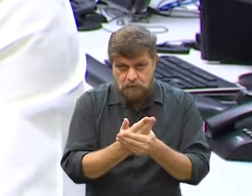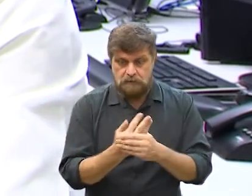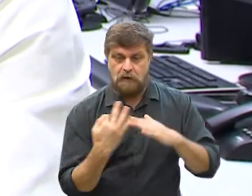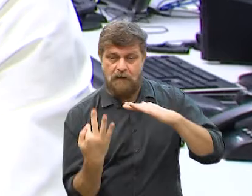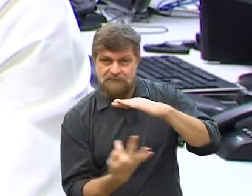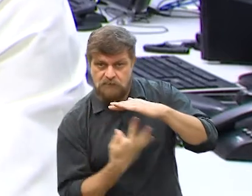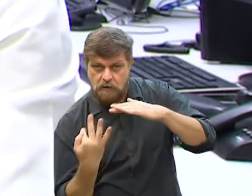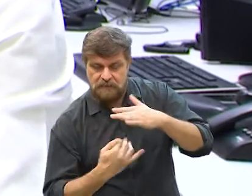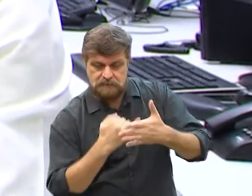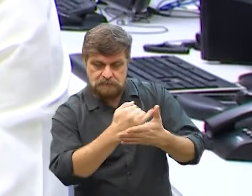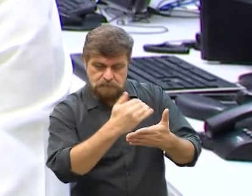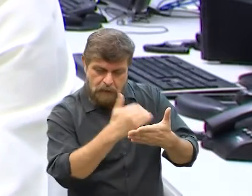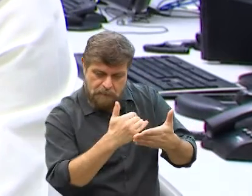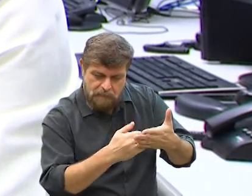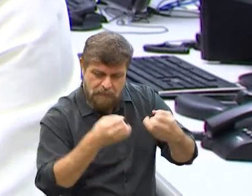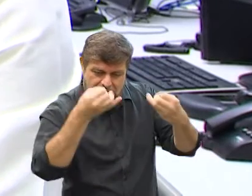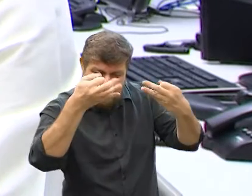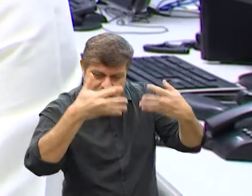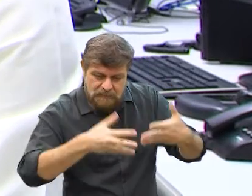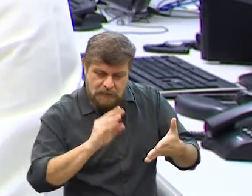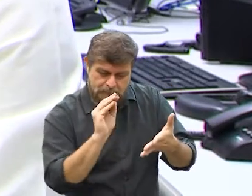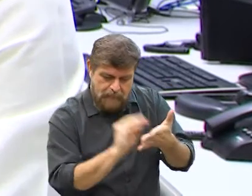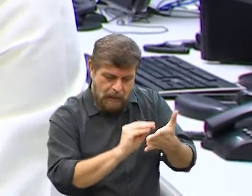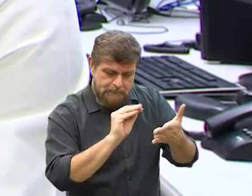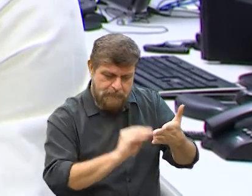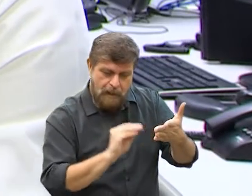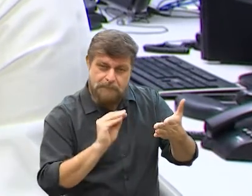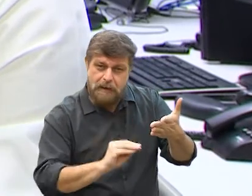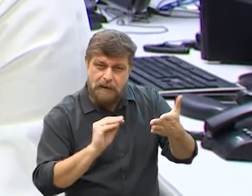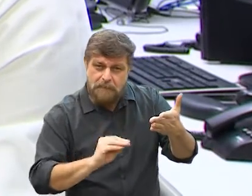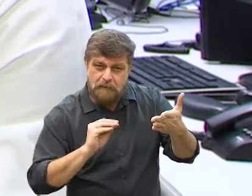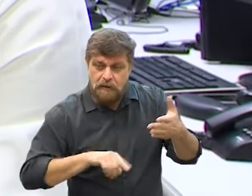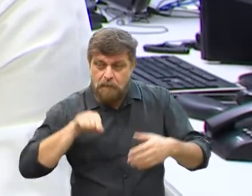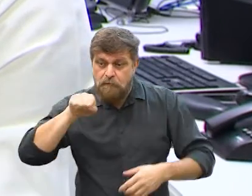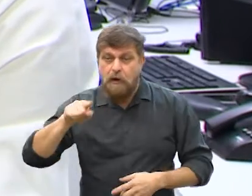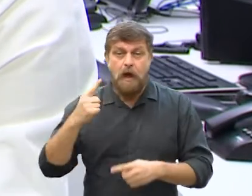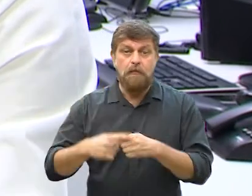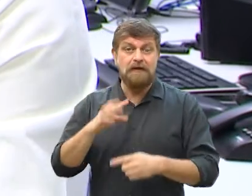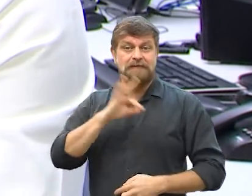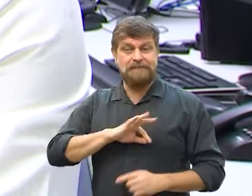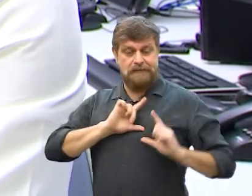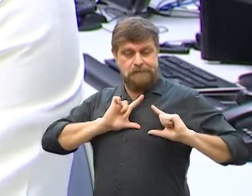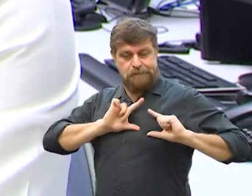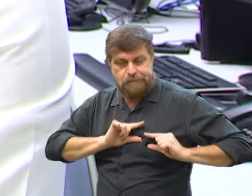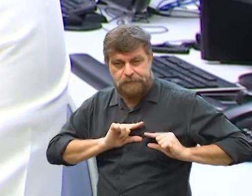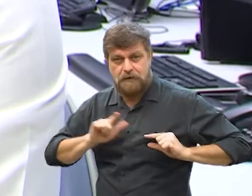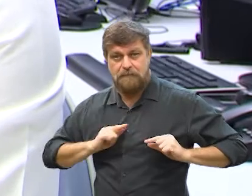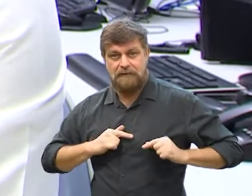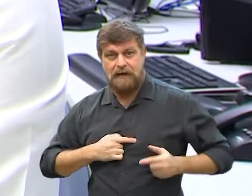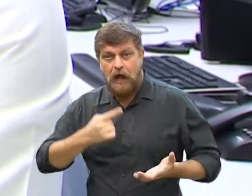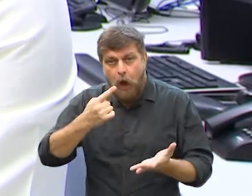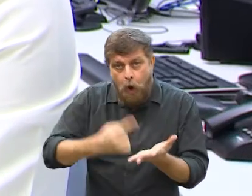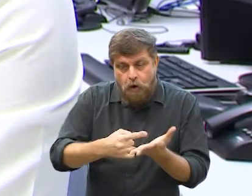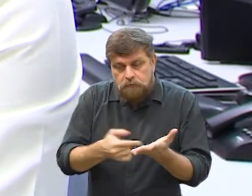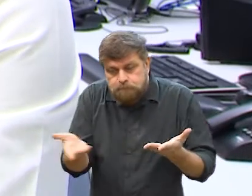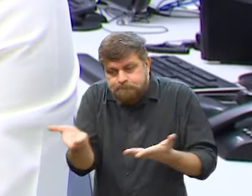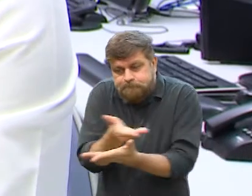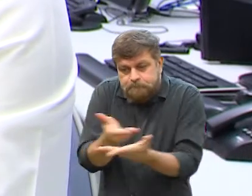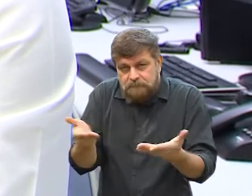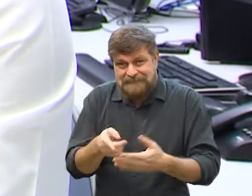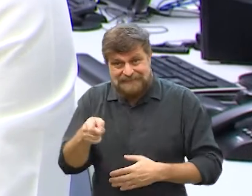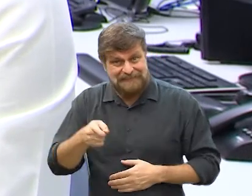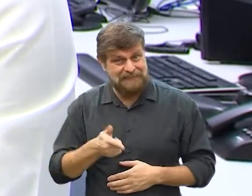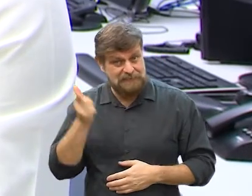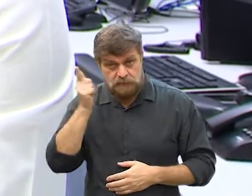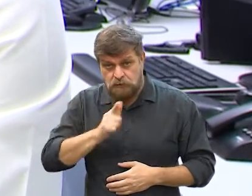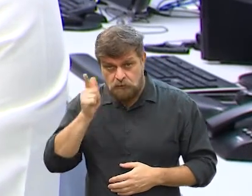formalize, explique na reclamação sobre a sua diminuição da renda para tentar esse acordo. Caso ele